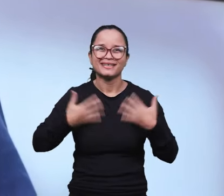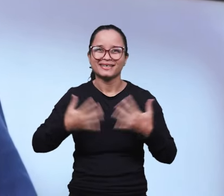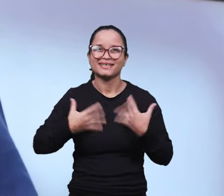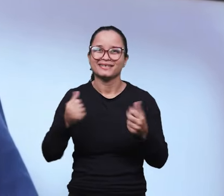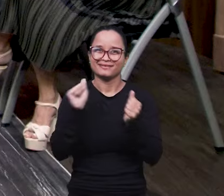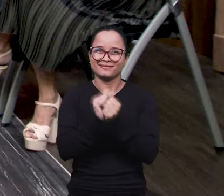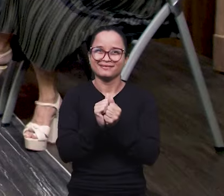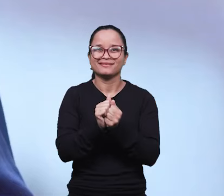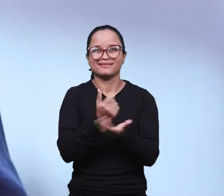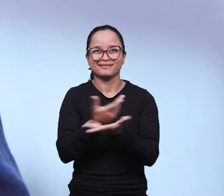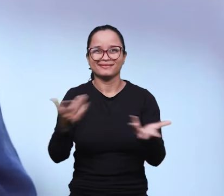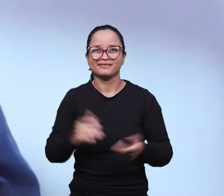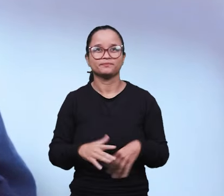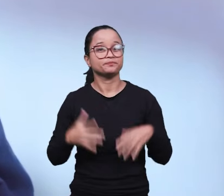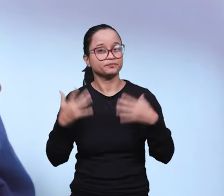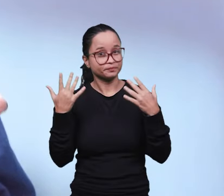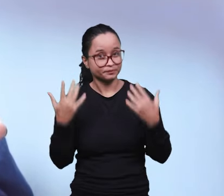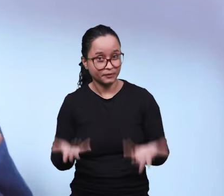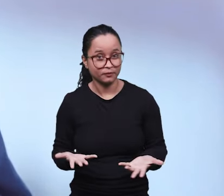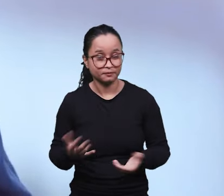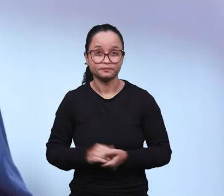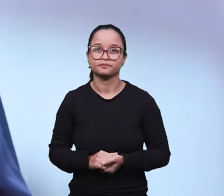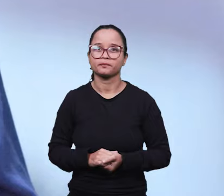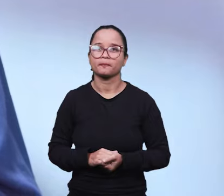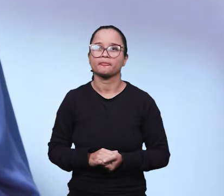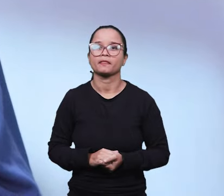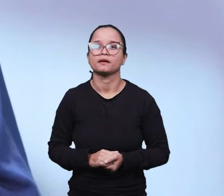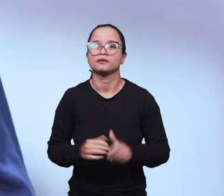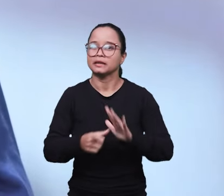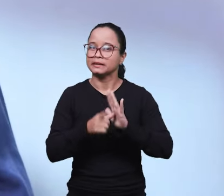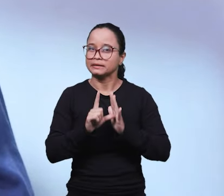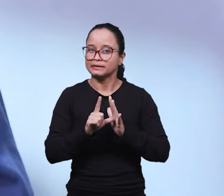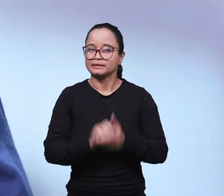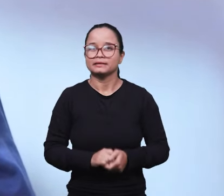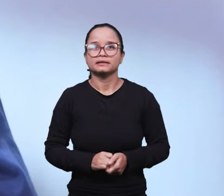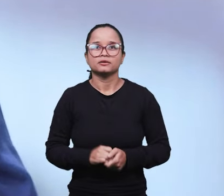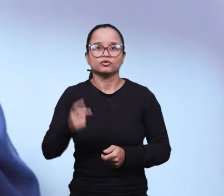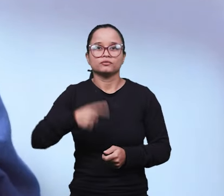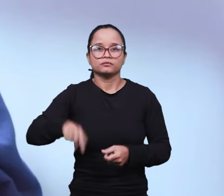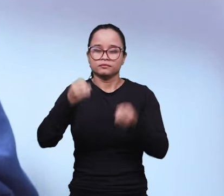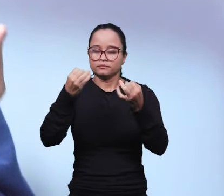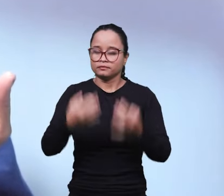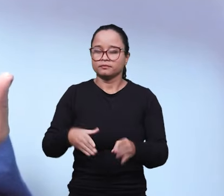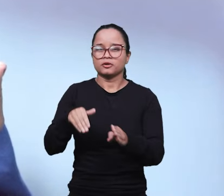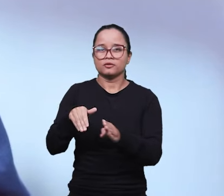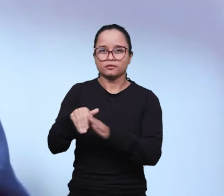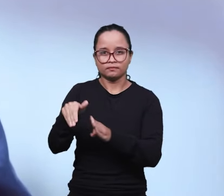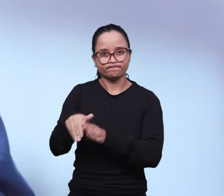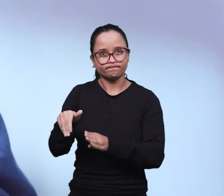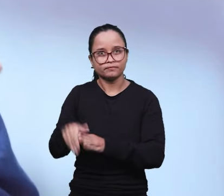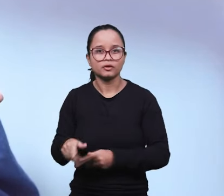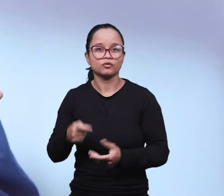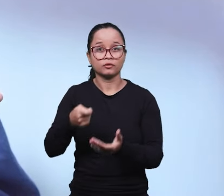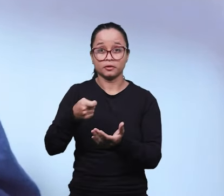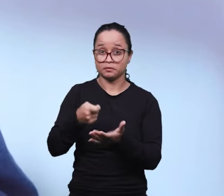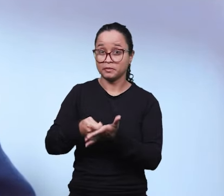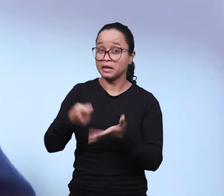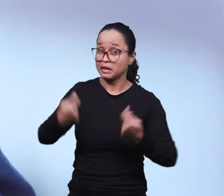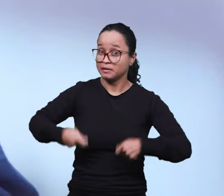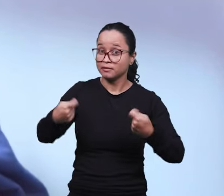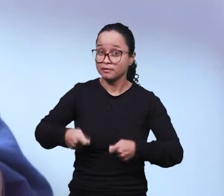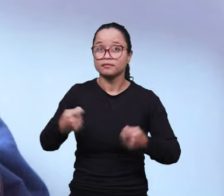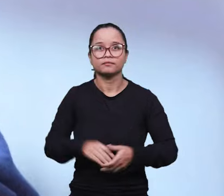Fernanda Amém então no episódio anterior nós tratamos a respeito das orientações das exigências para